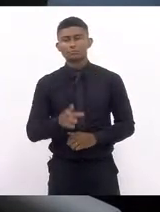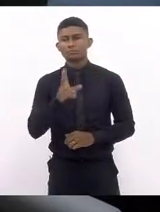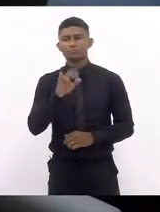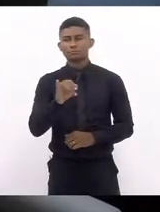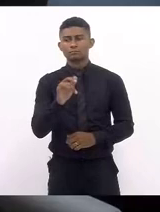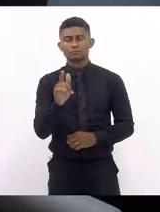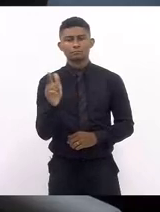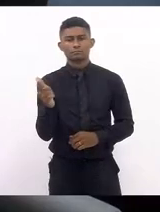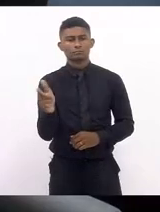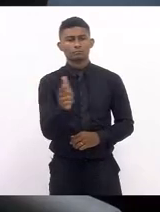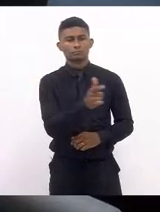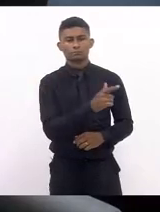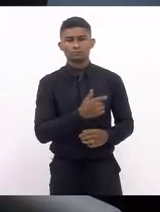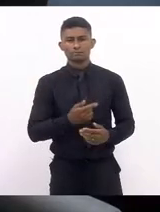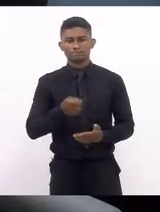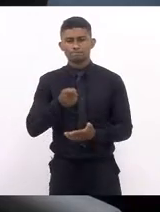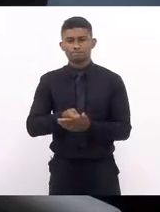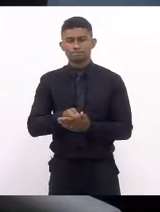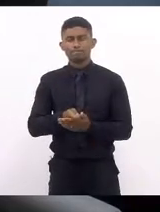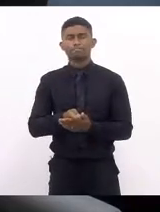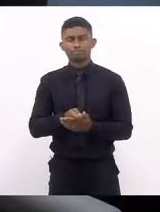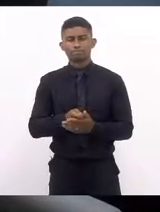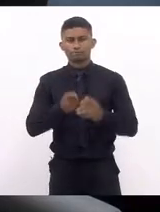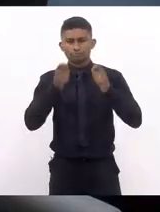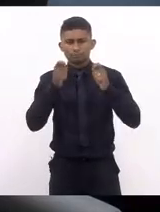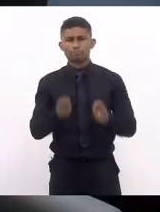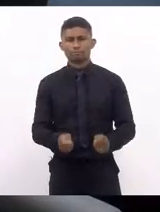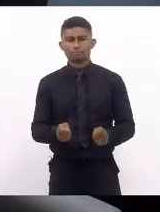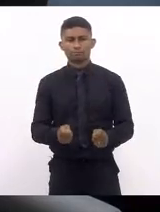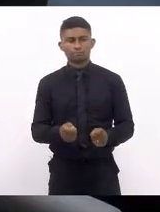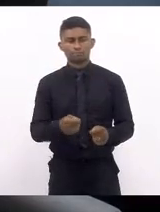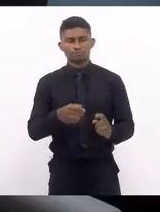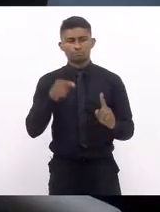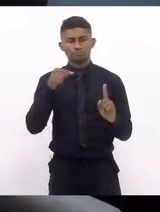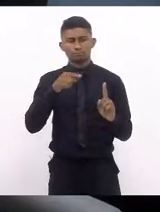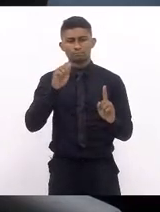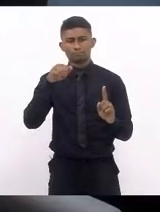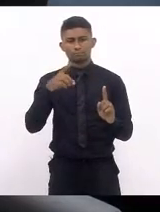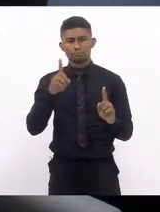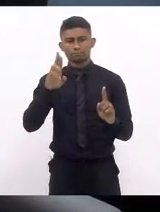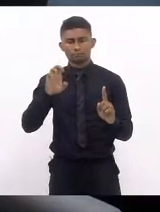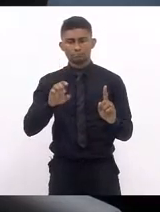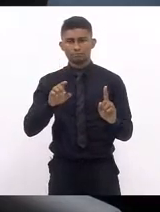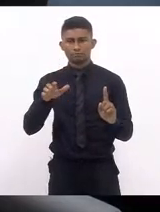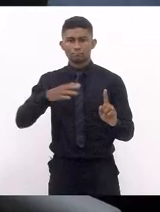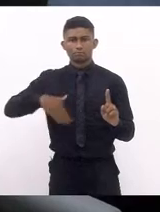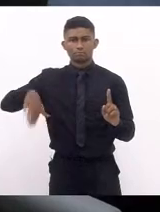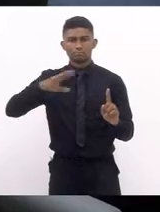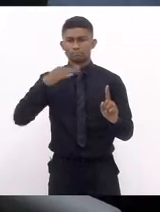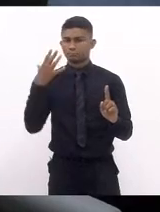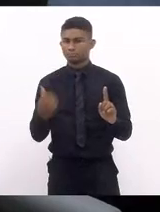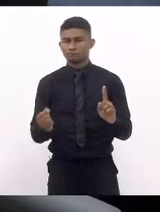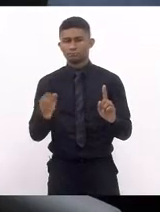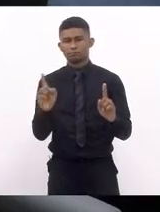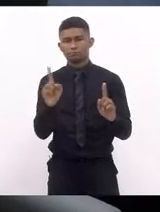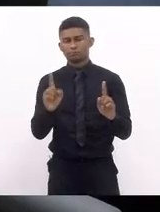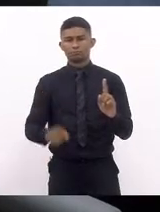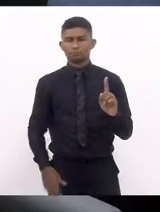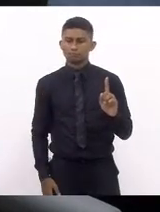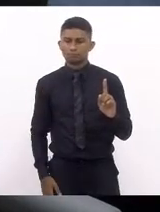tivesse a mão firme do presidente André Ceciliano teriam vetado e hoje